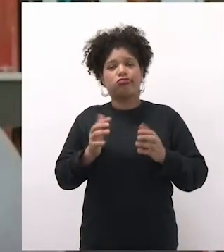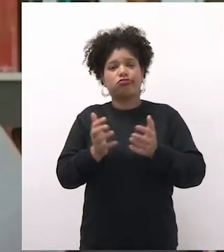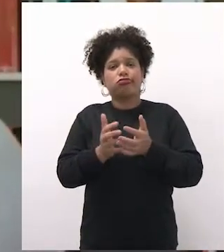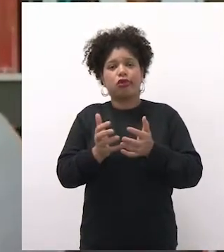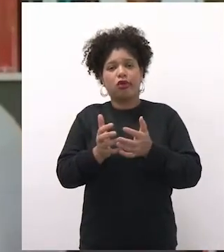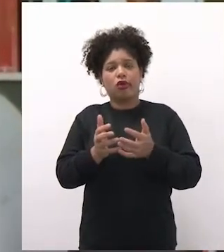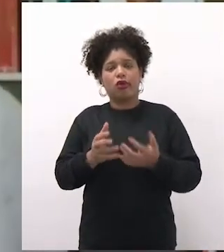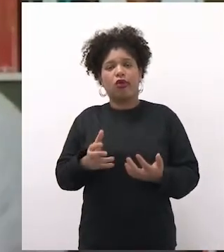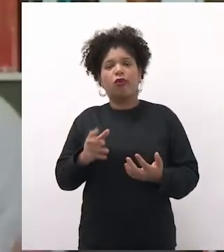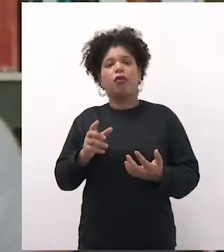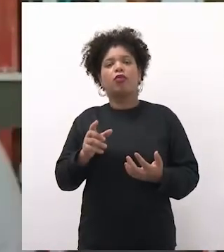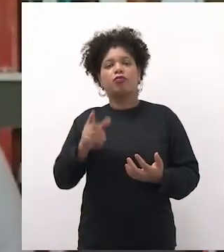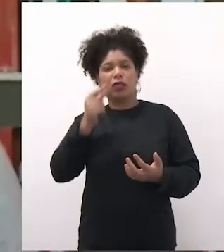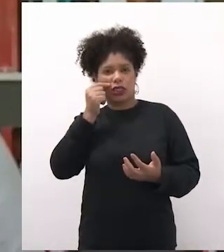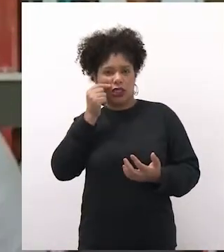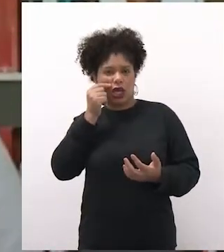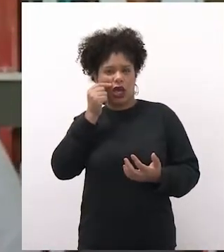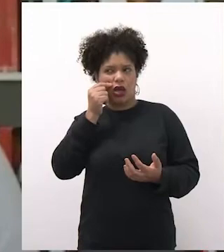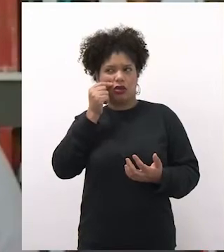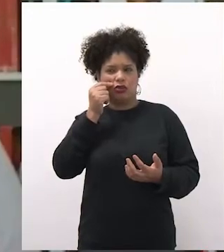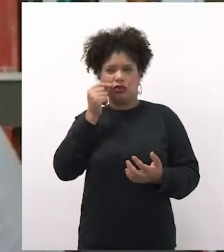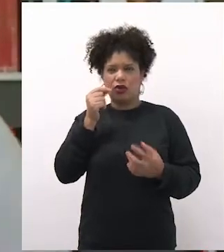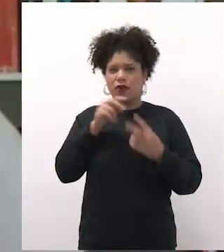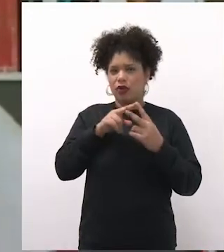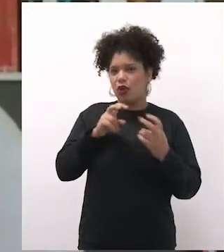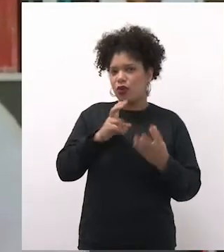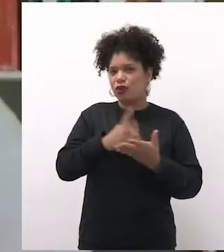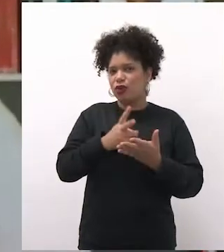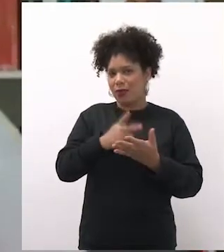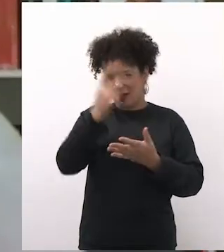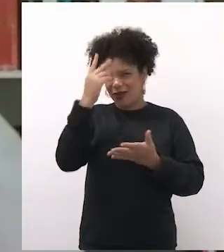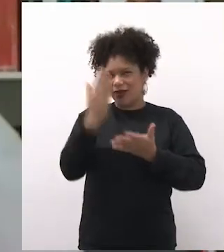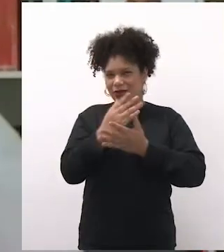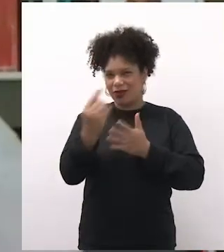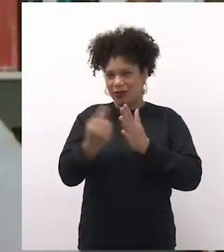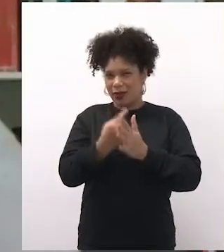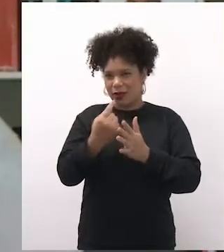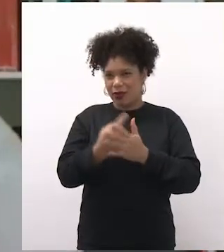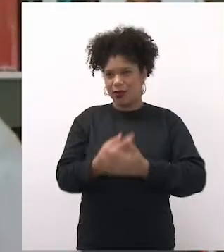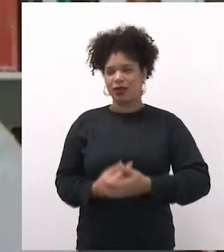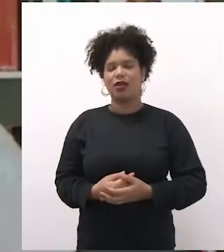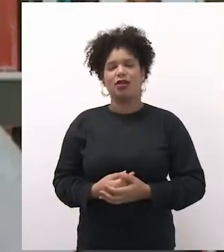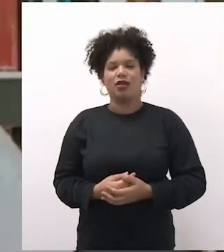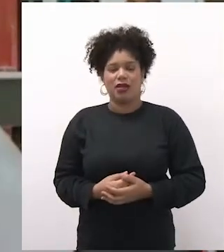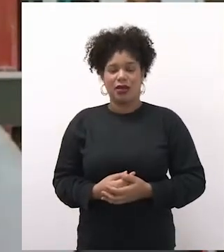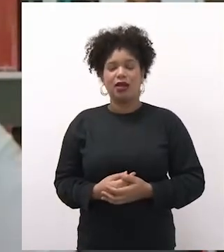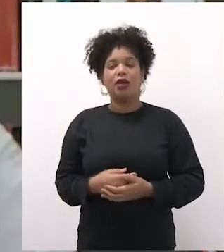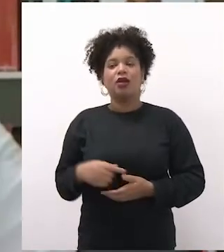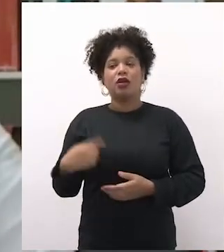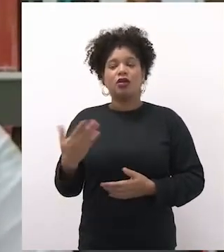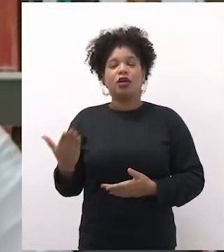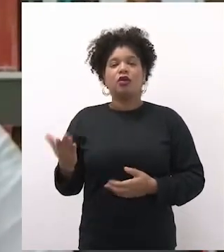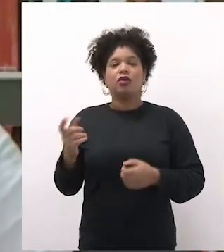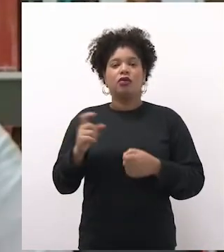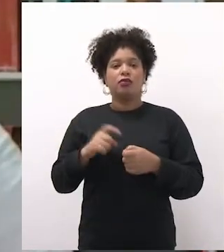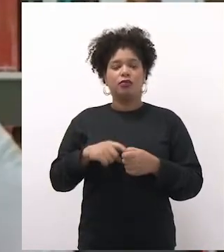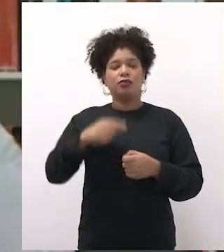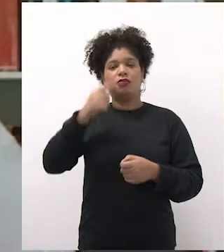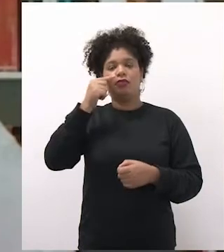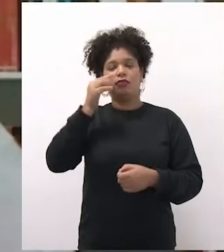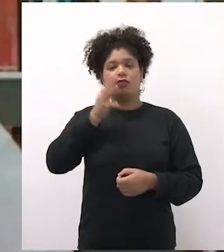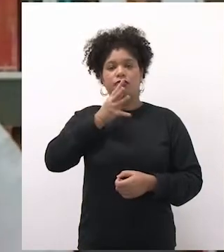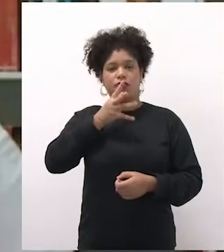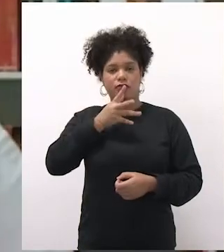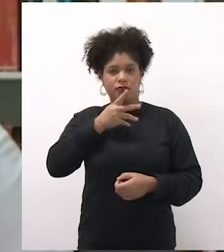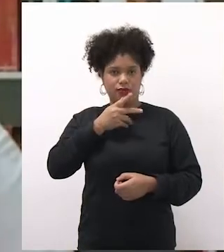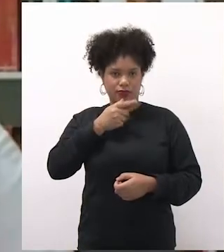temos a intenção de mudar para o presencial. Nós estamos falando exatamente sobre isso, porque a gente está voltando às atividades presenciais, a